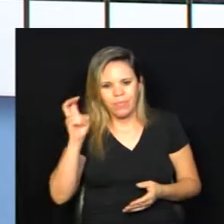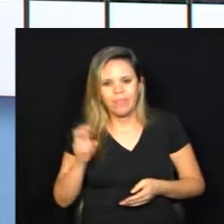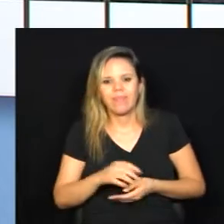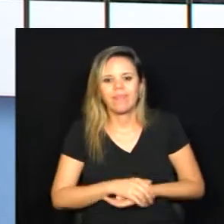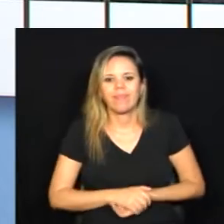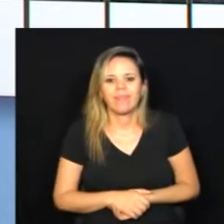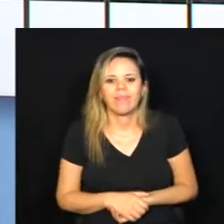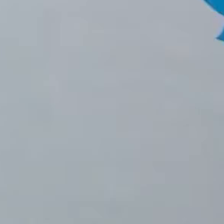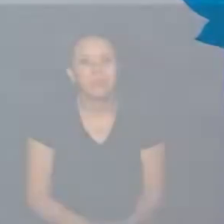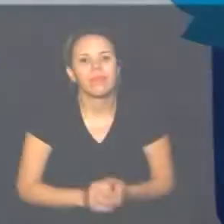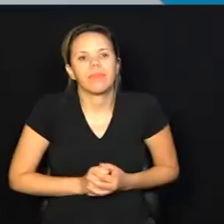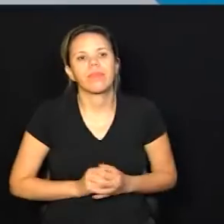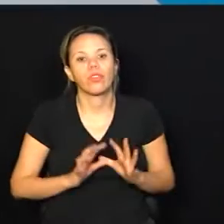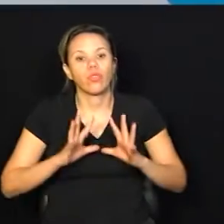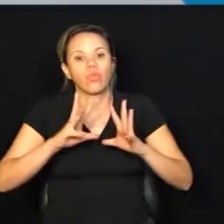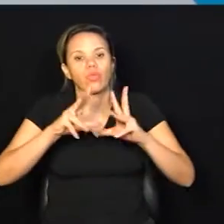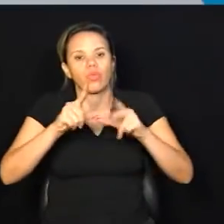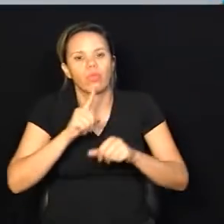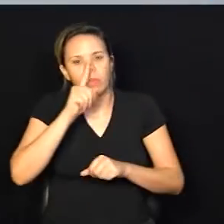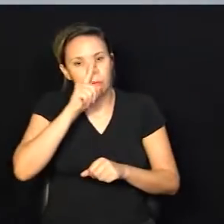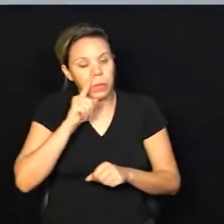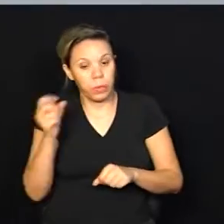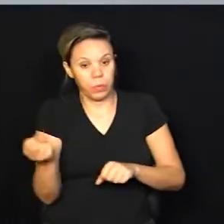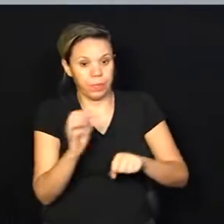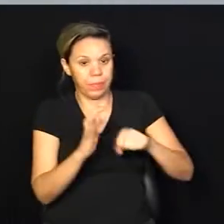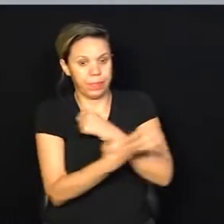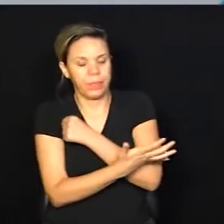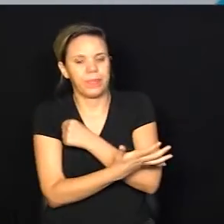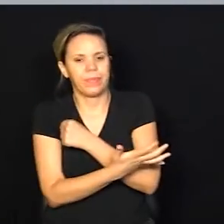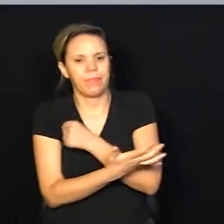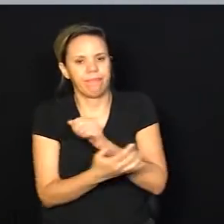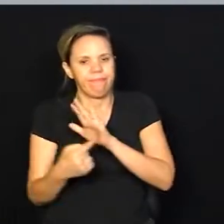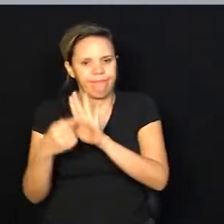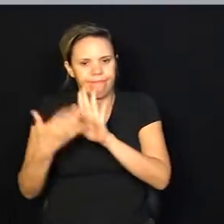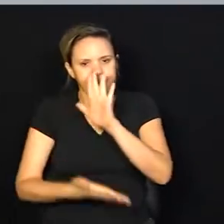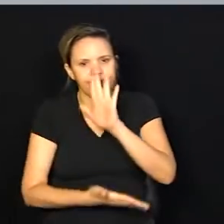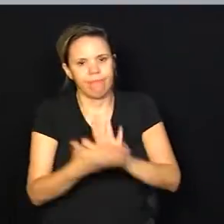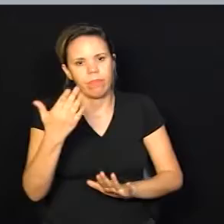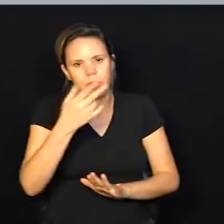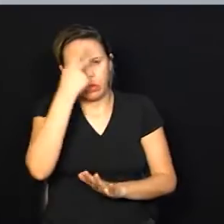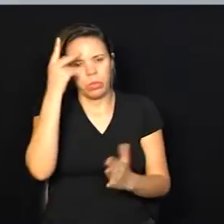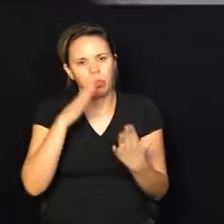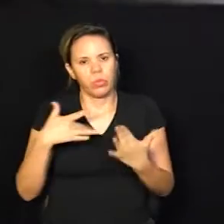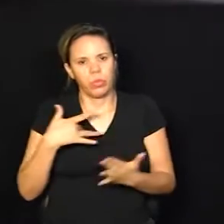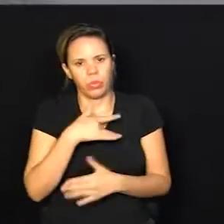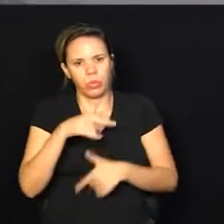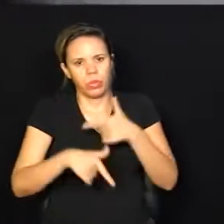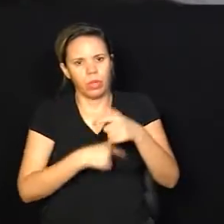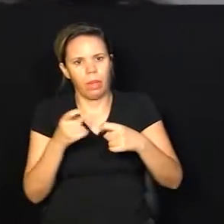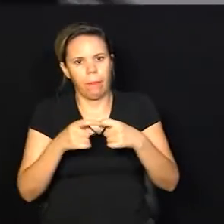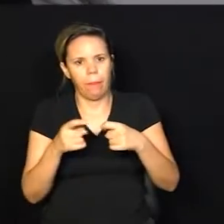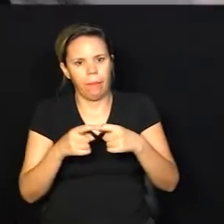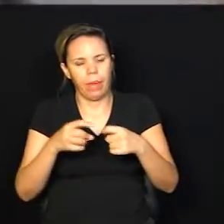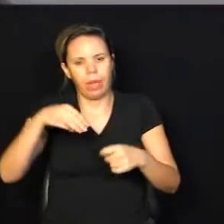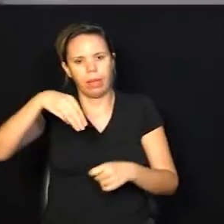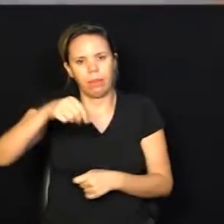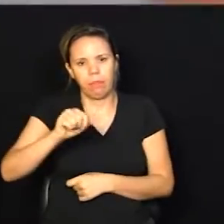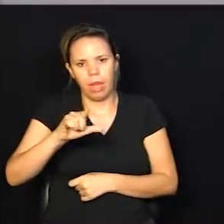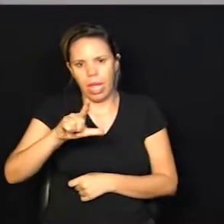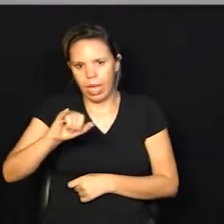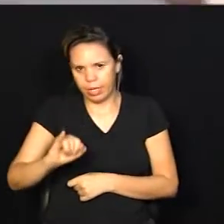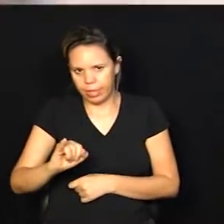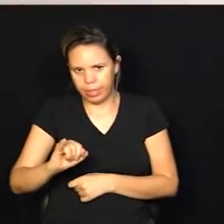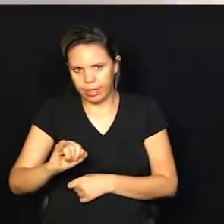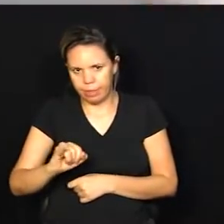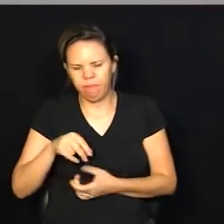quinta-feira. Mesmo com todos os riscos que o novo coronavírus impôs para os profissionais da saúde, a médica